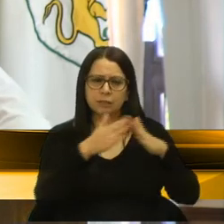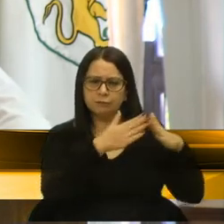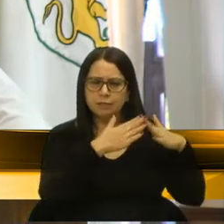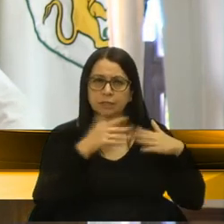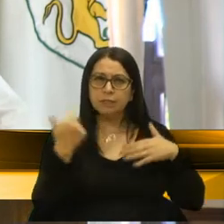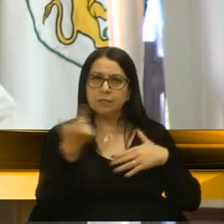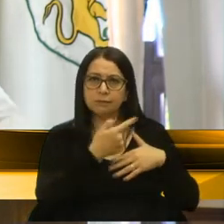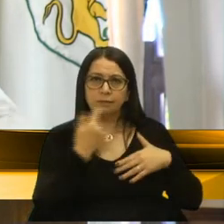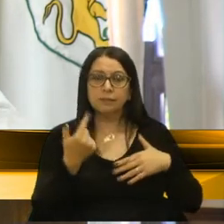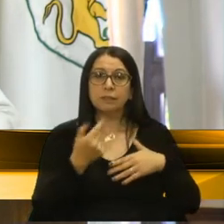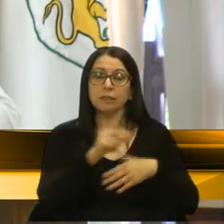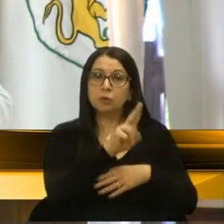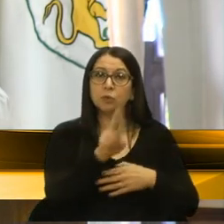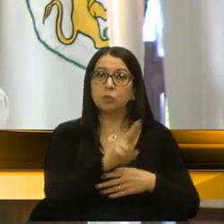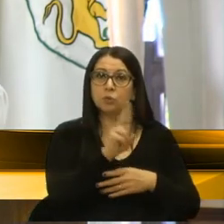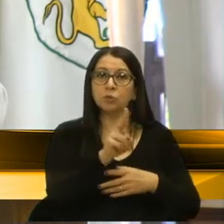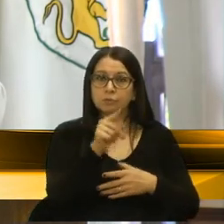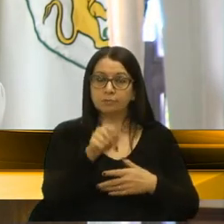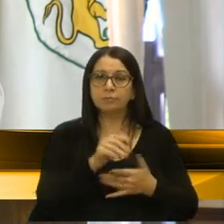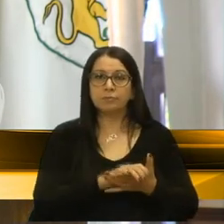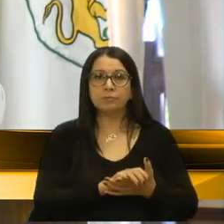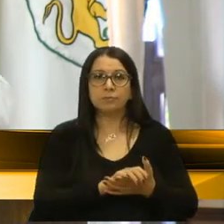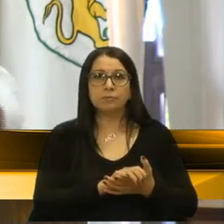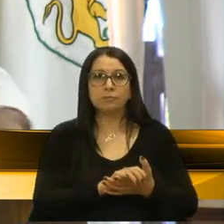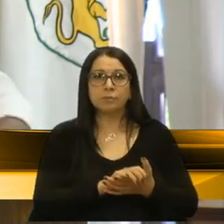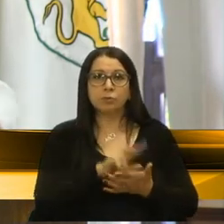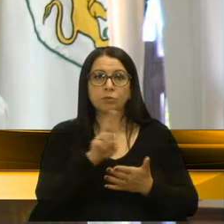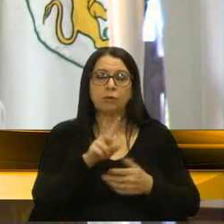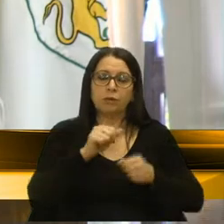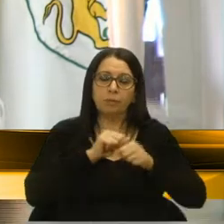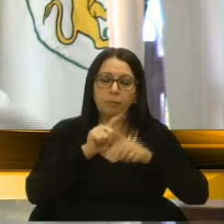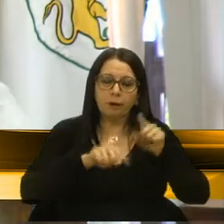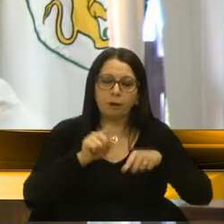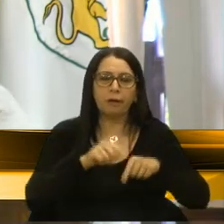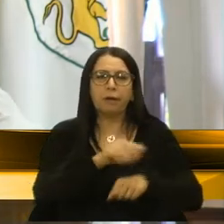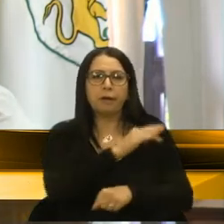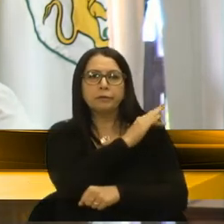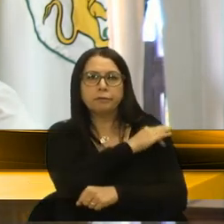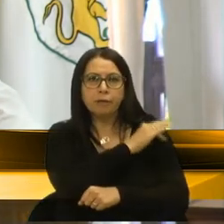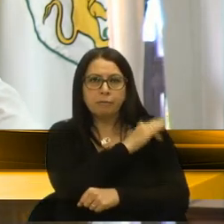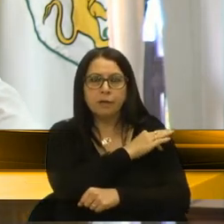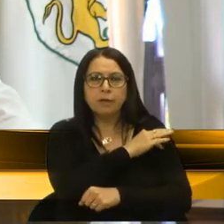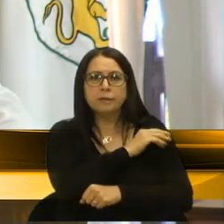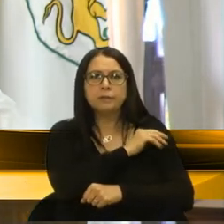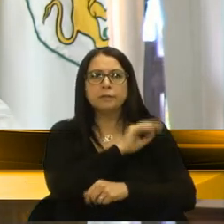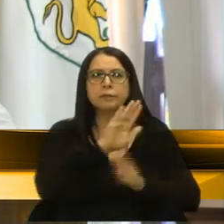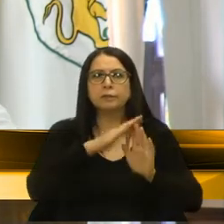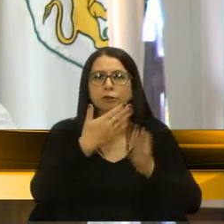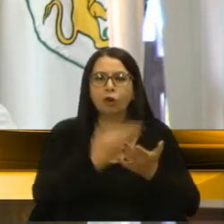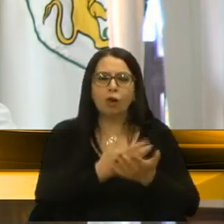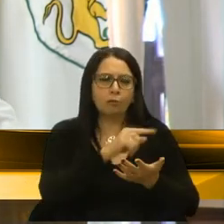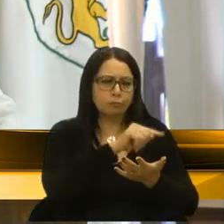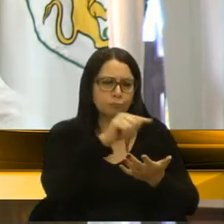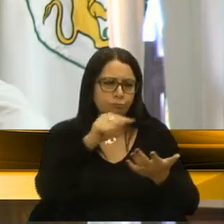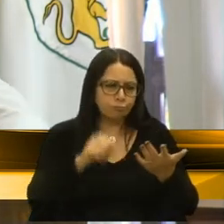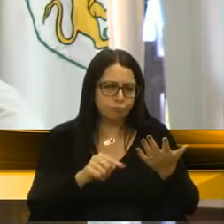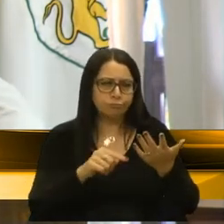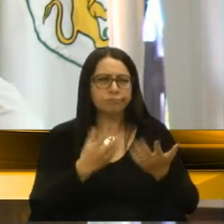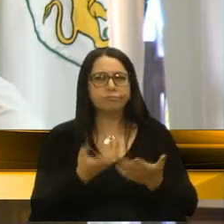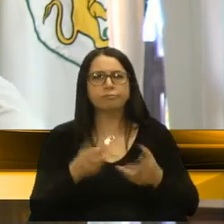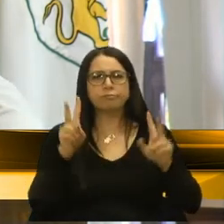pessoas que utilizam aquilo ali para utilizar mercado, farmácia, ir ao colégio e tantos outros